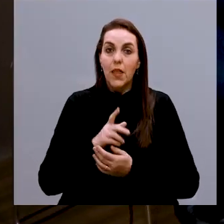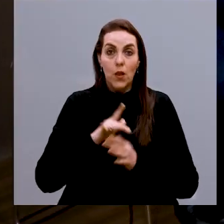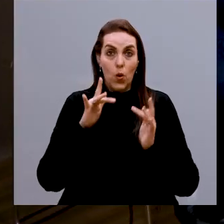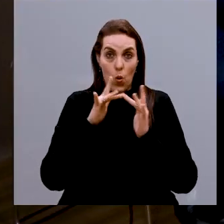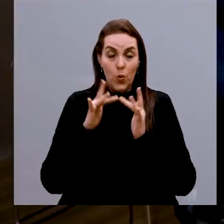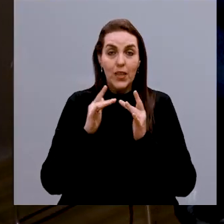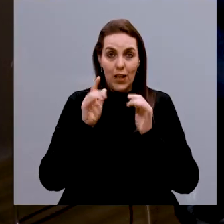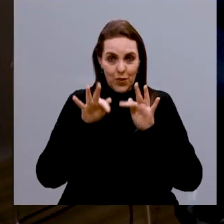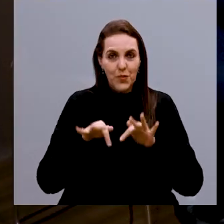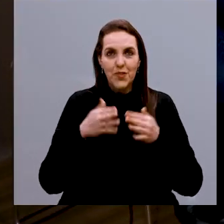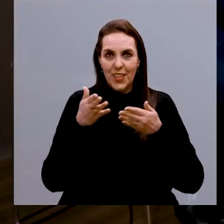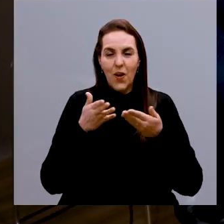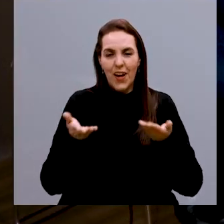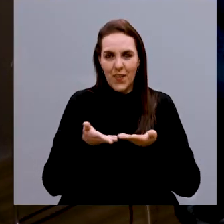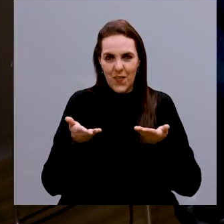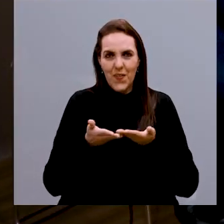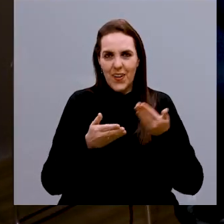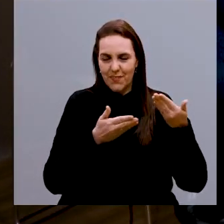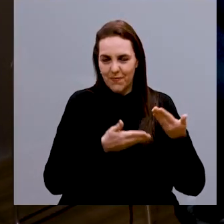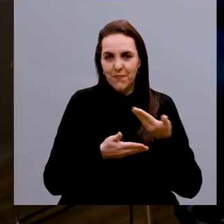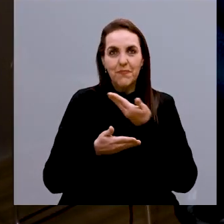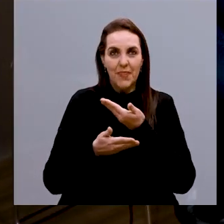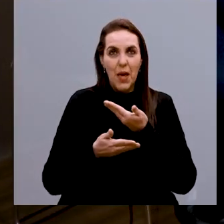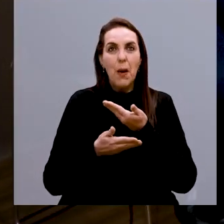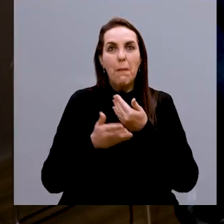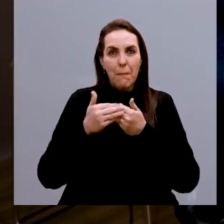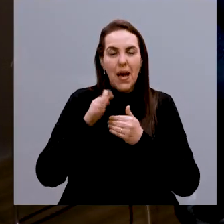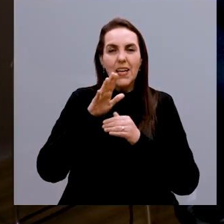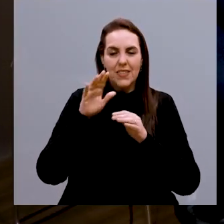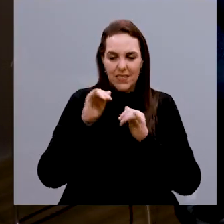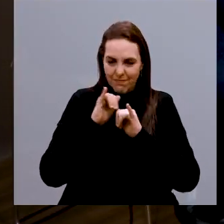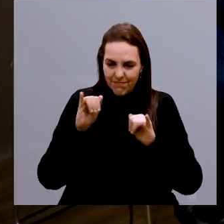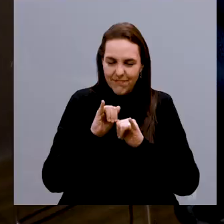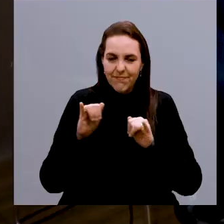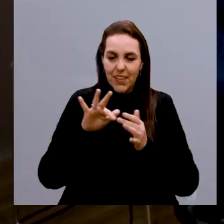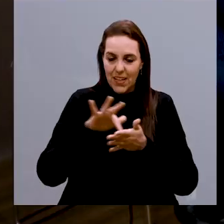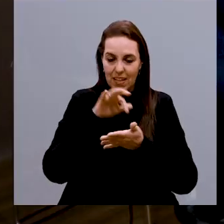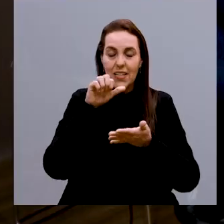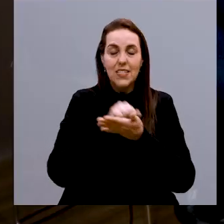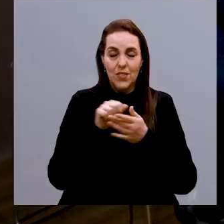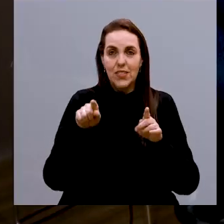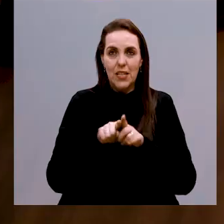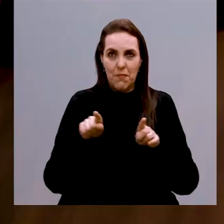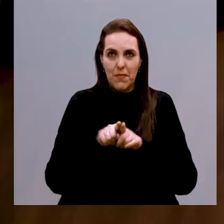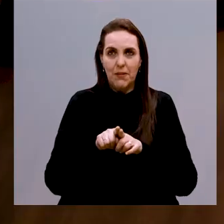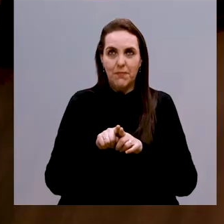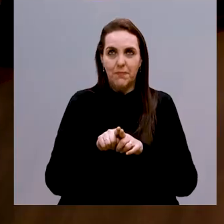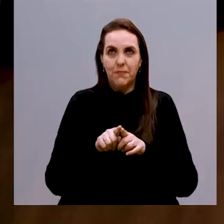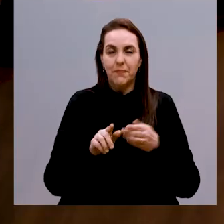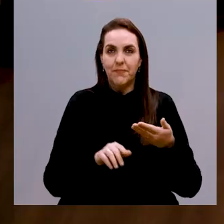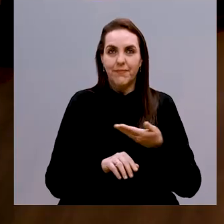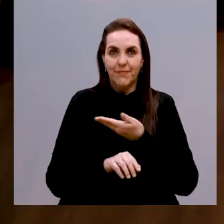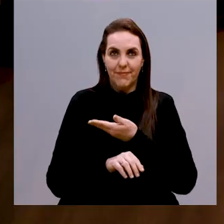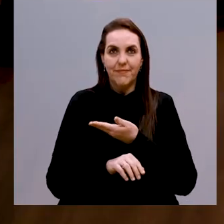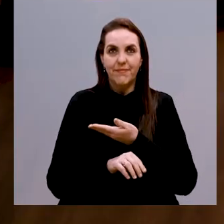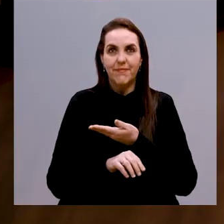contatos aqui no final, né, para mais informações ou para se cadastrar como doadora. O e-mail é